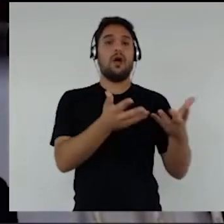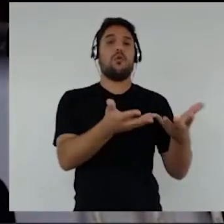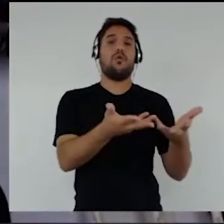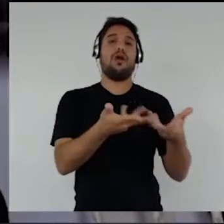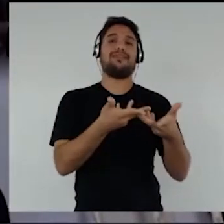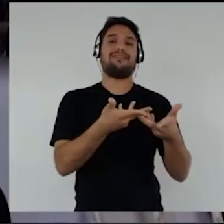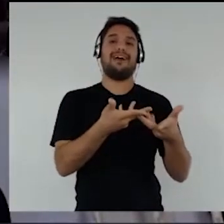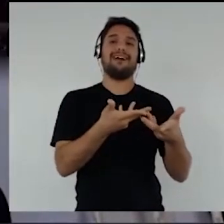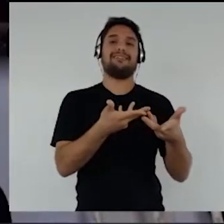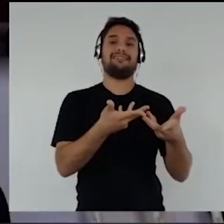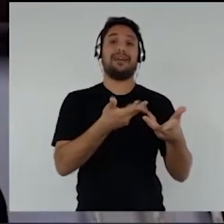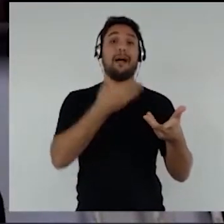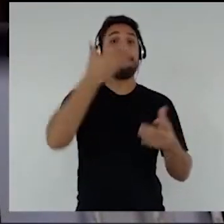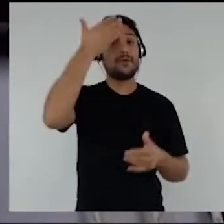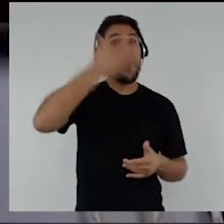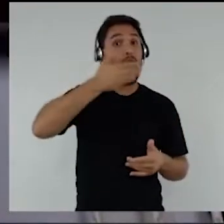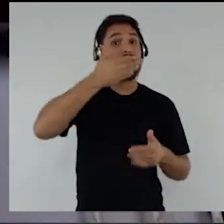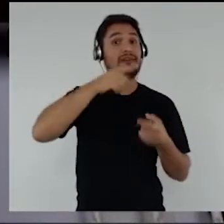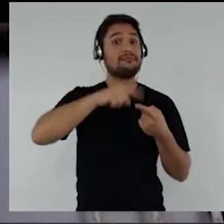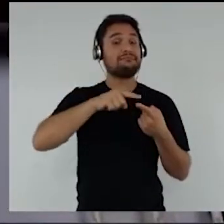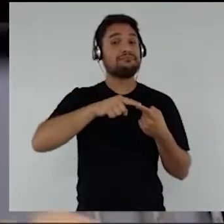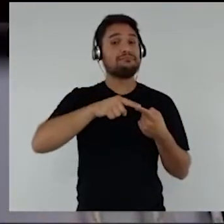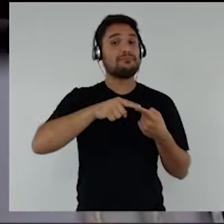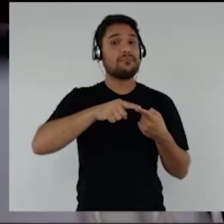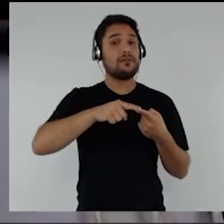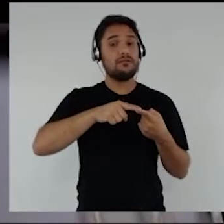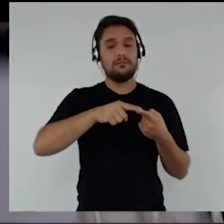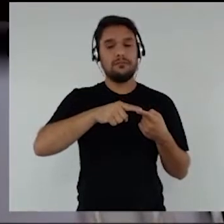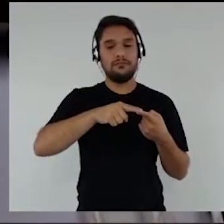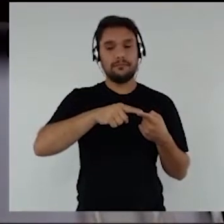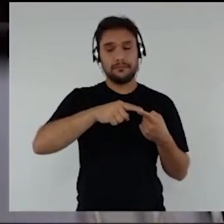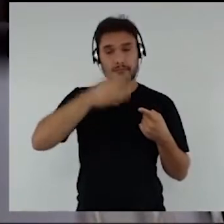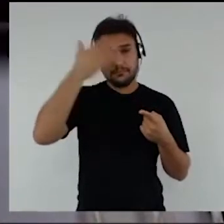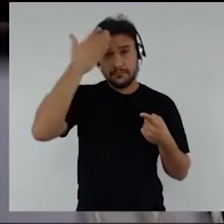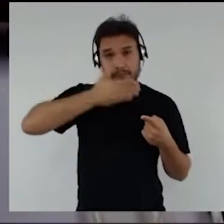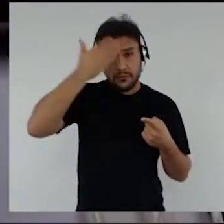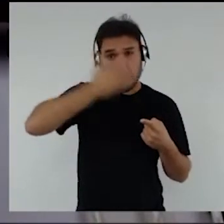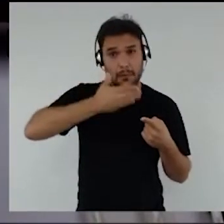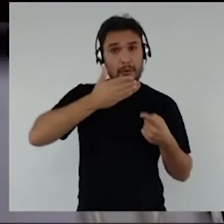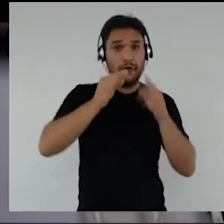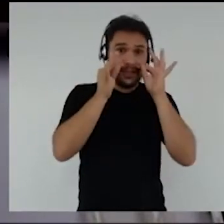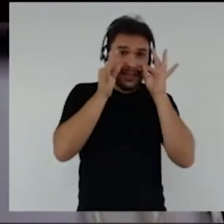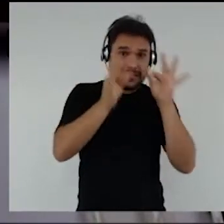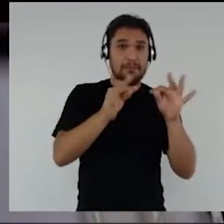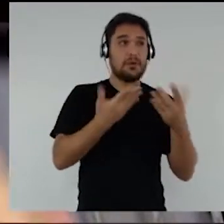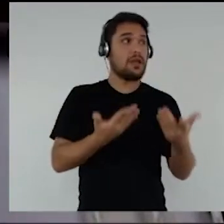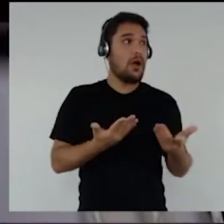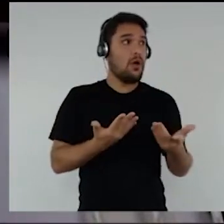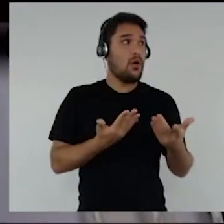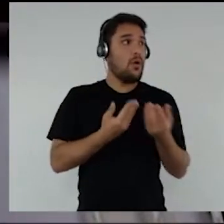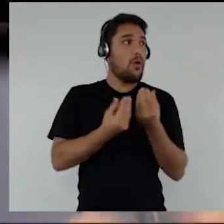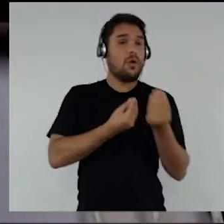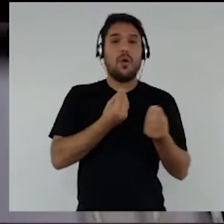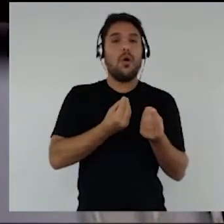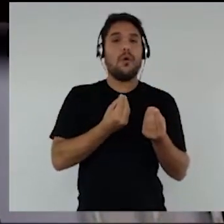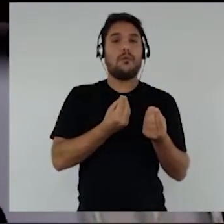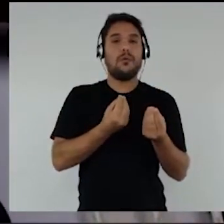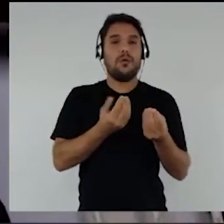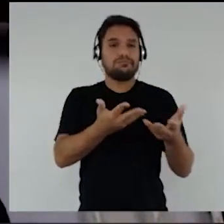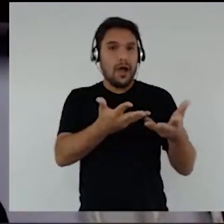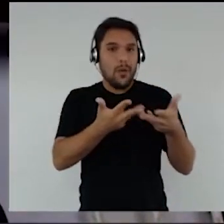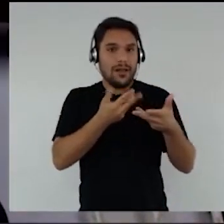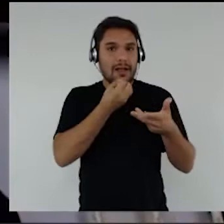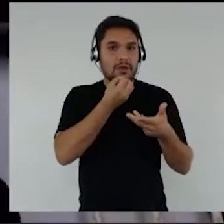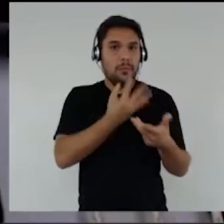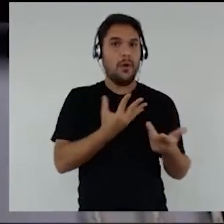da prova assim colhida. Qual é a qualidade da prova testemunhal, para começar por ela, colhida